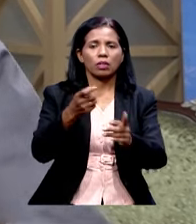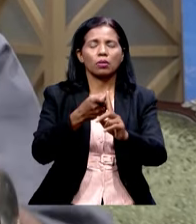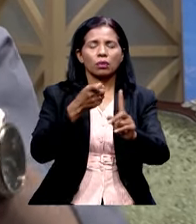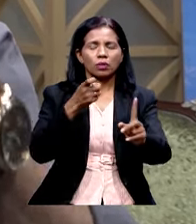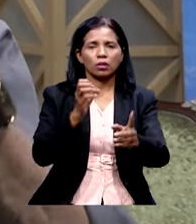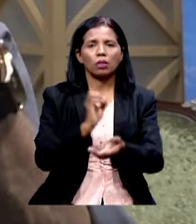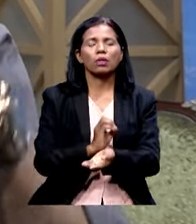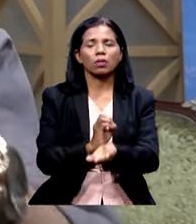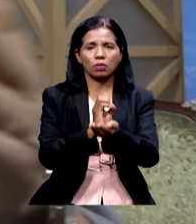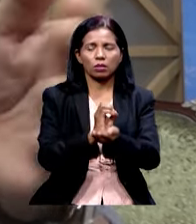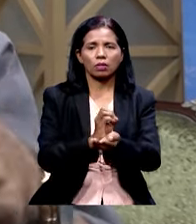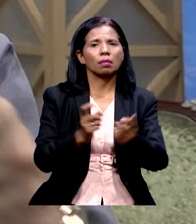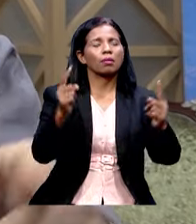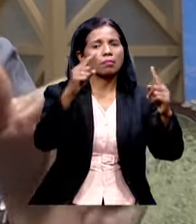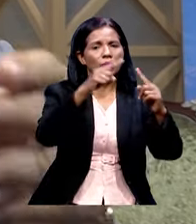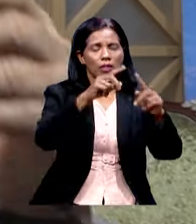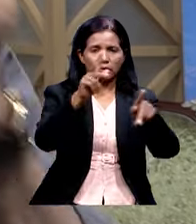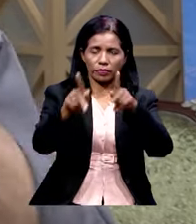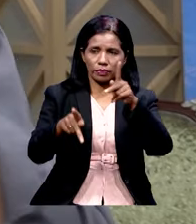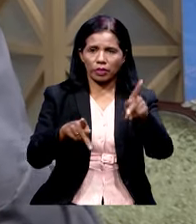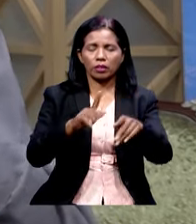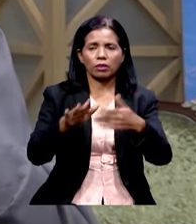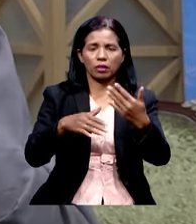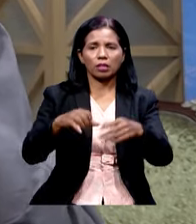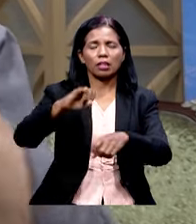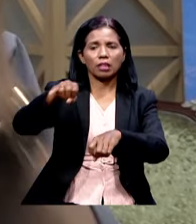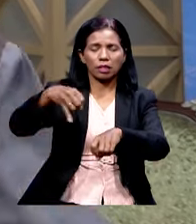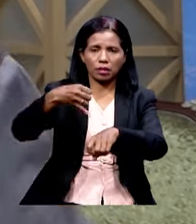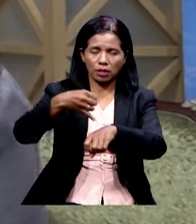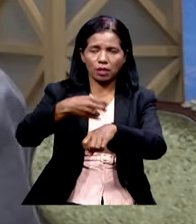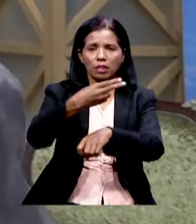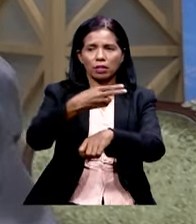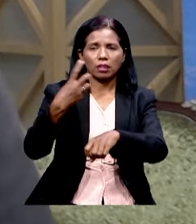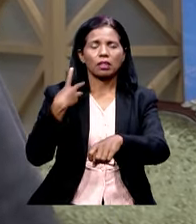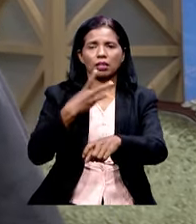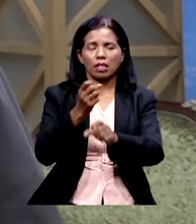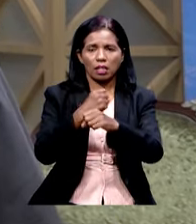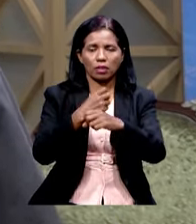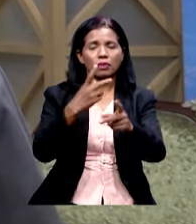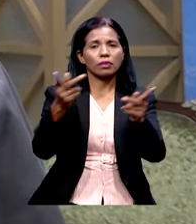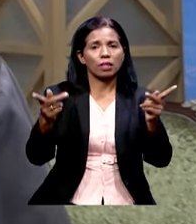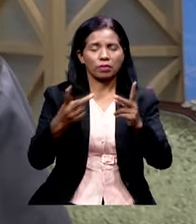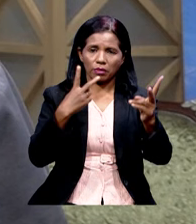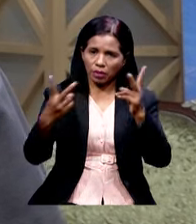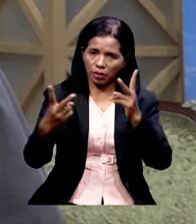ba fati na veia ilha sira indonésia, né, para o turismo.